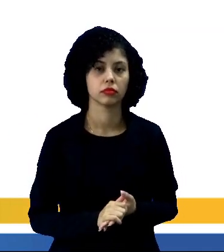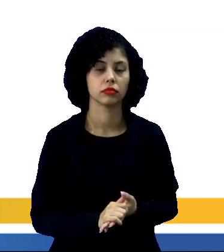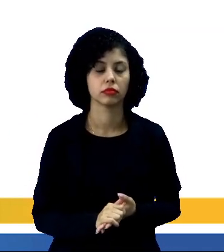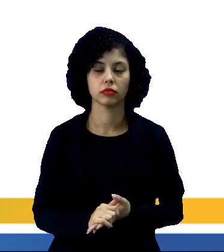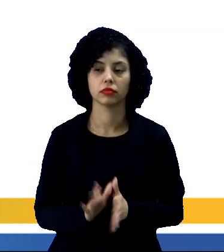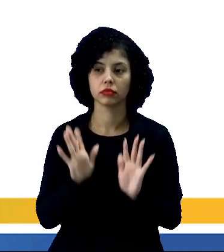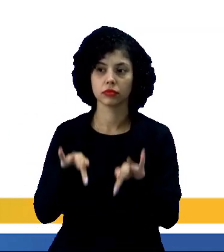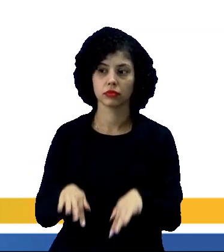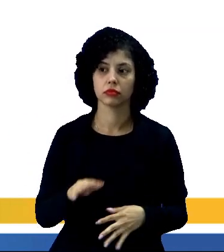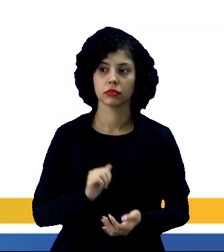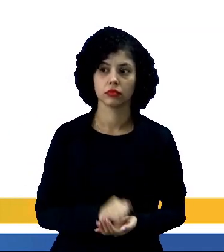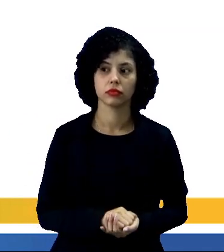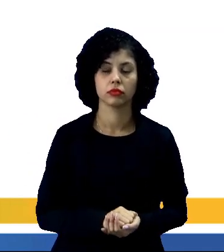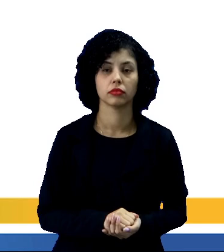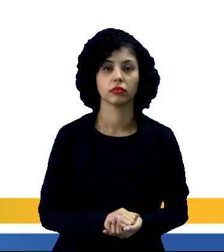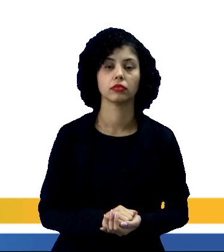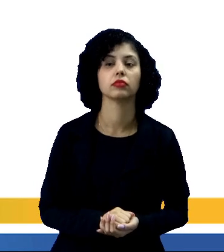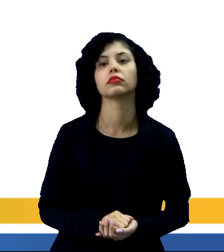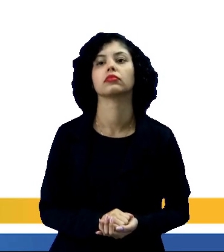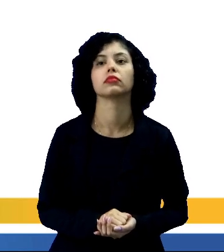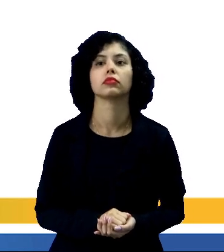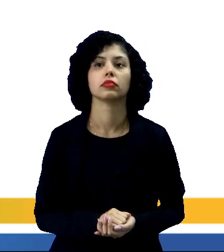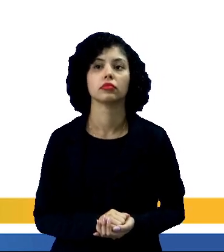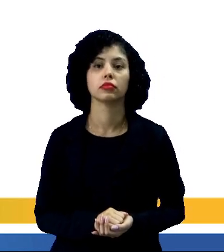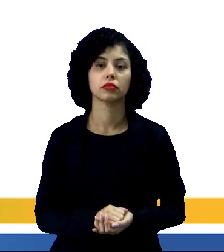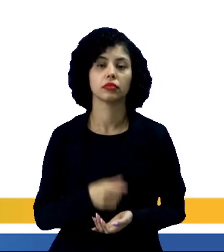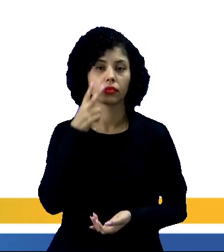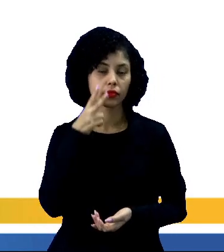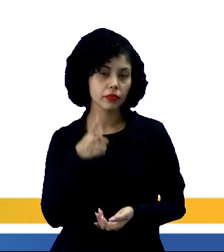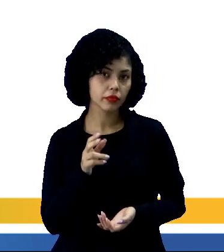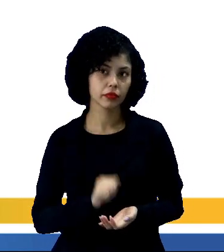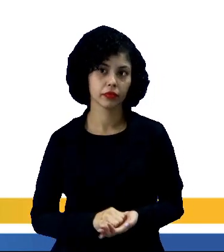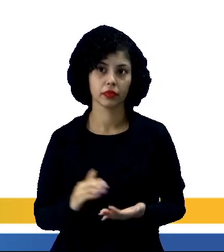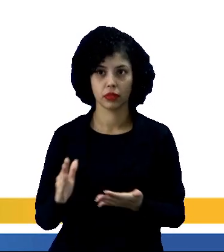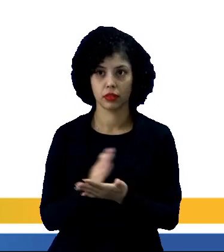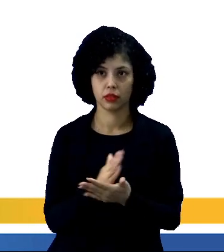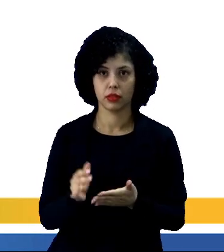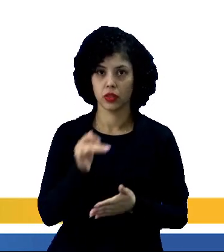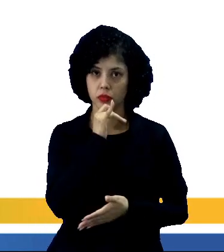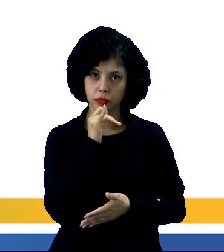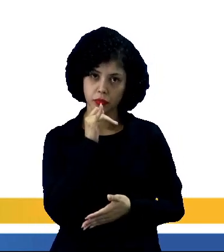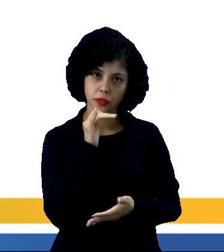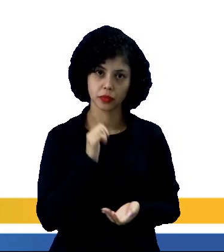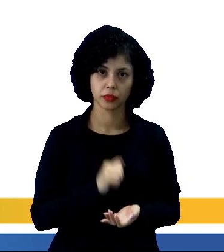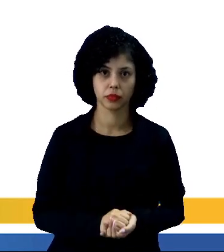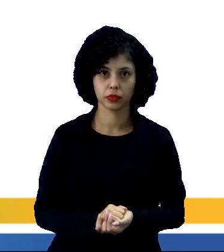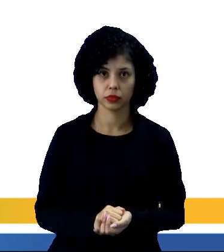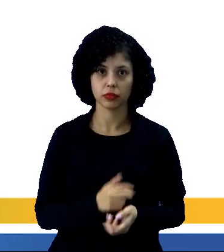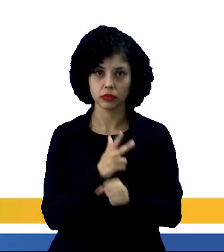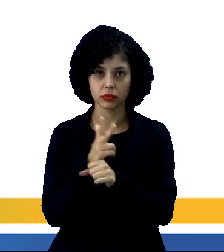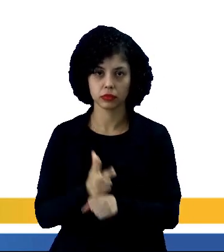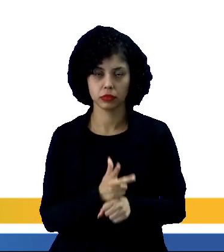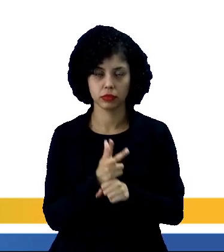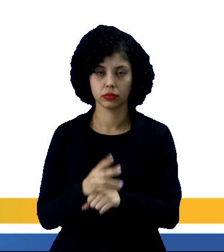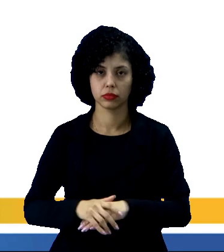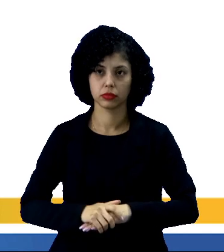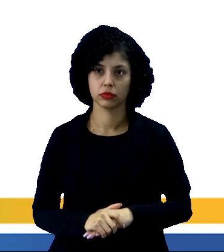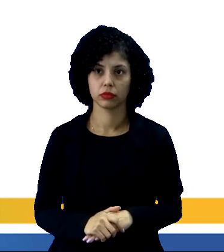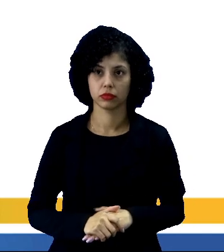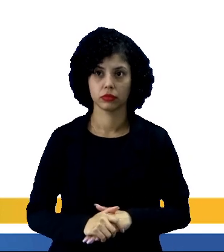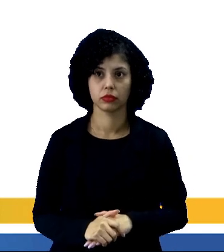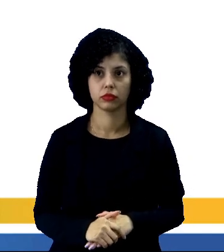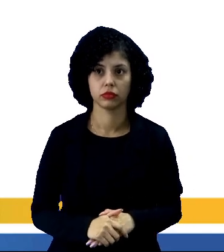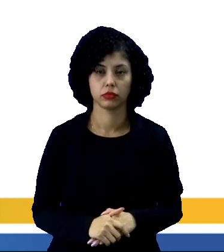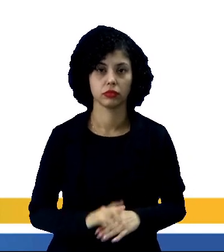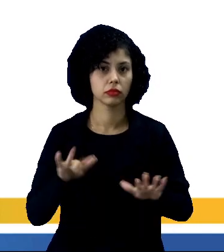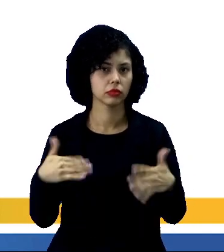Certo, agora para finalizar, né? A gente viu alguns exemplos de tipos, né, de gravações de